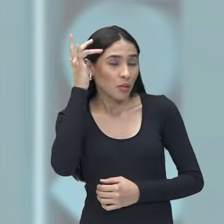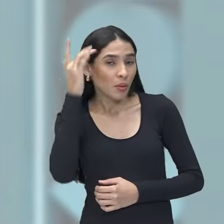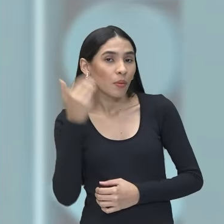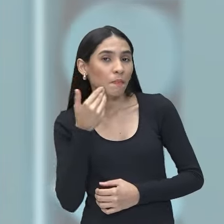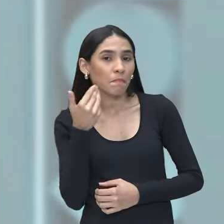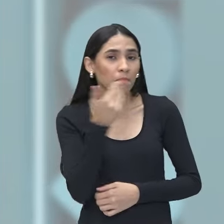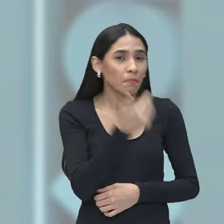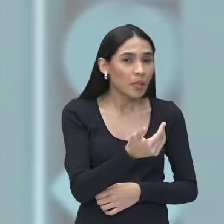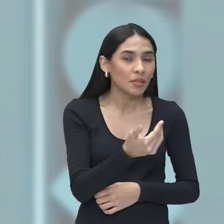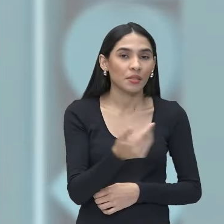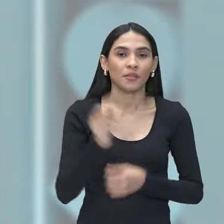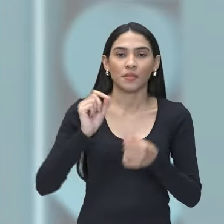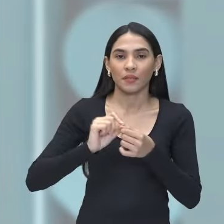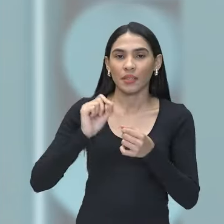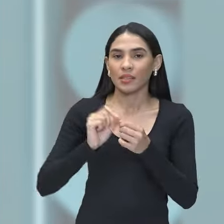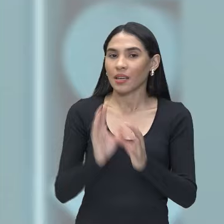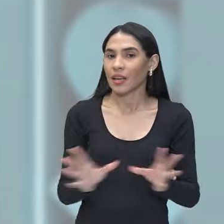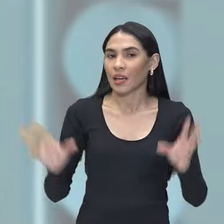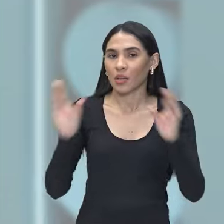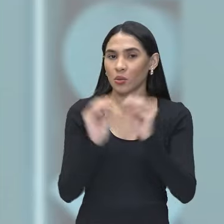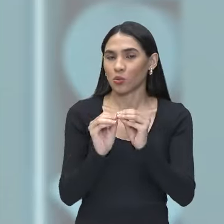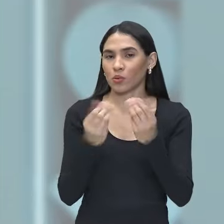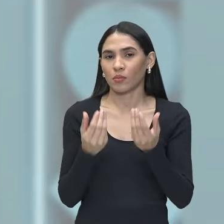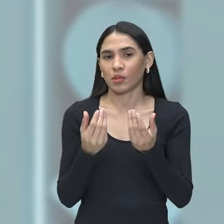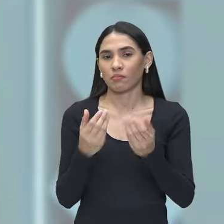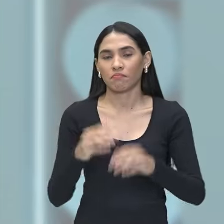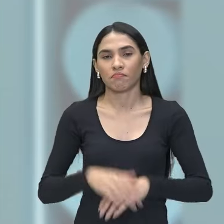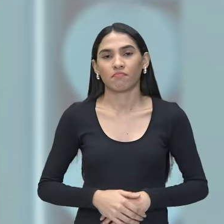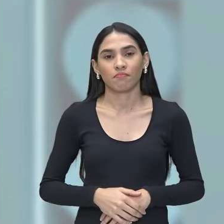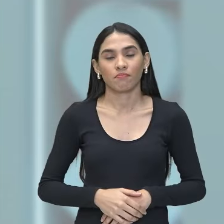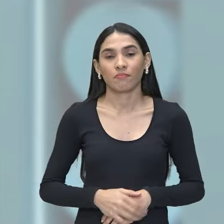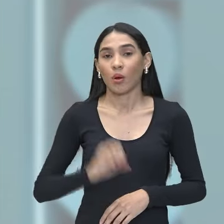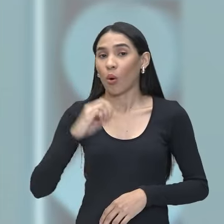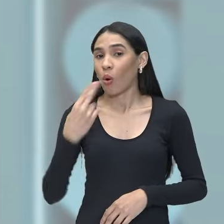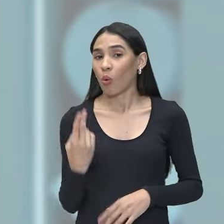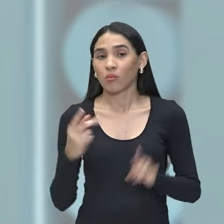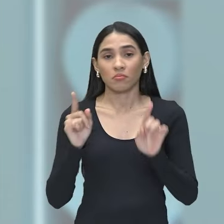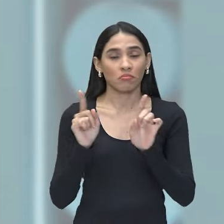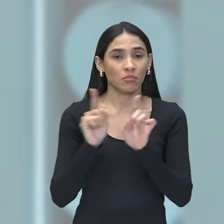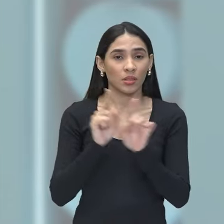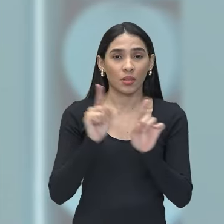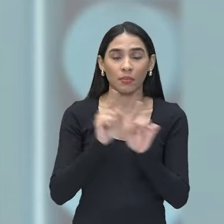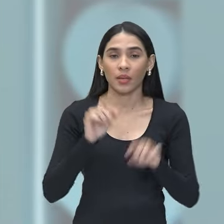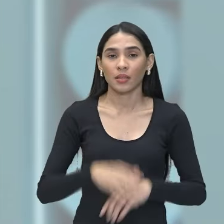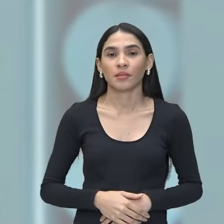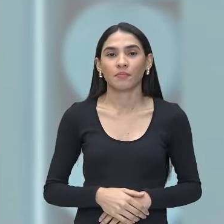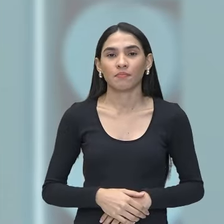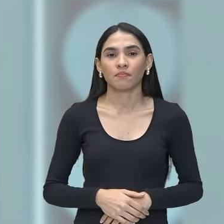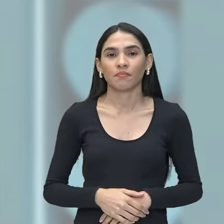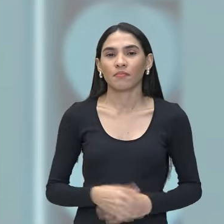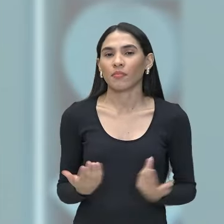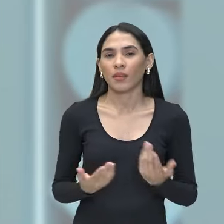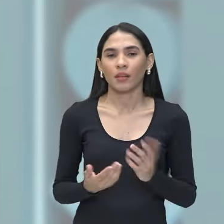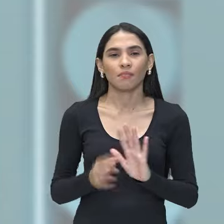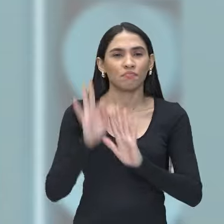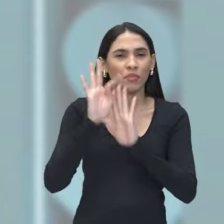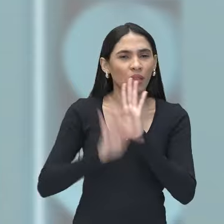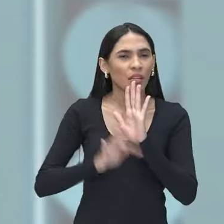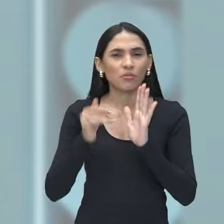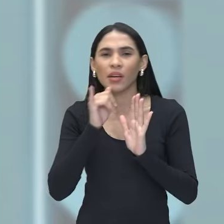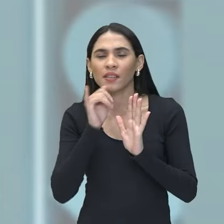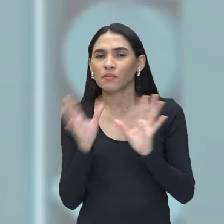solicitar para resumir algo, para colocar de maneira mais concisa